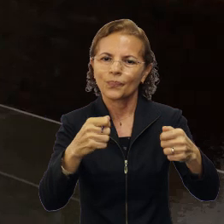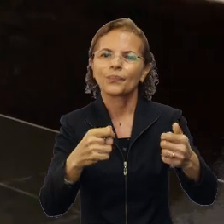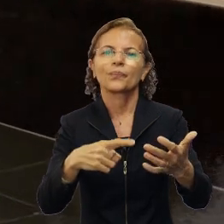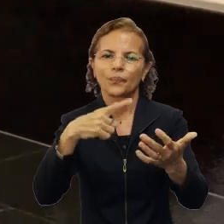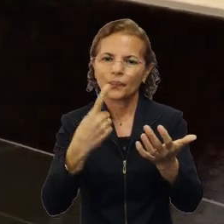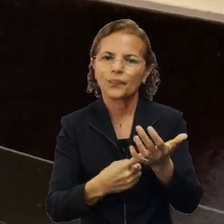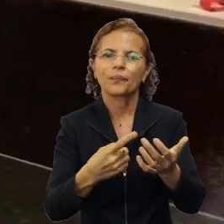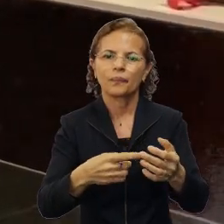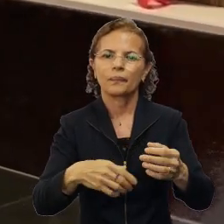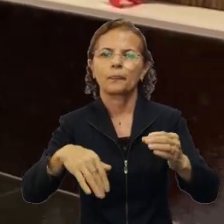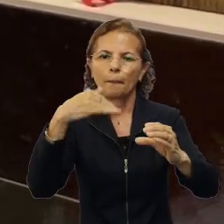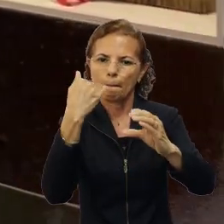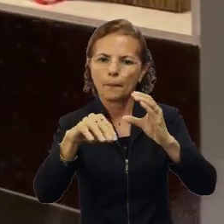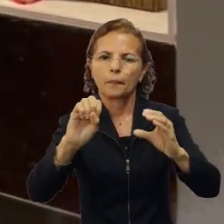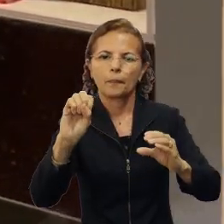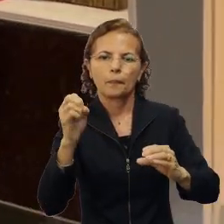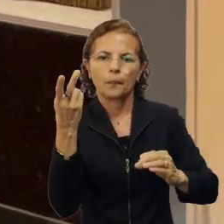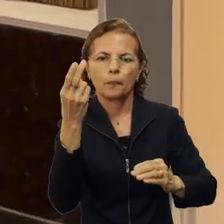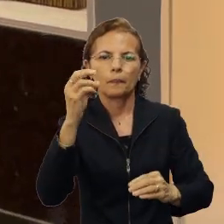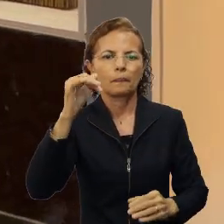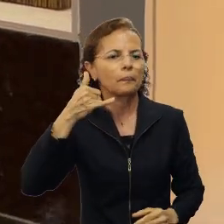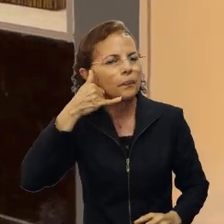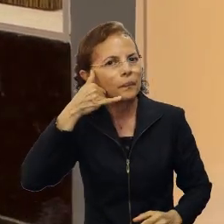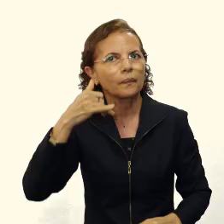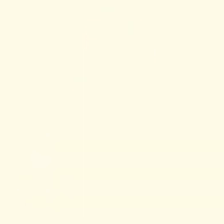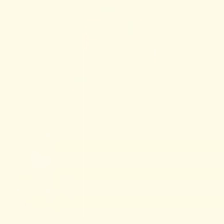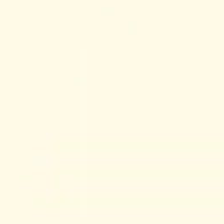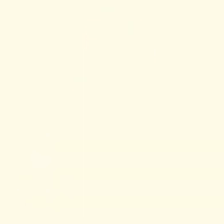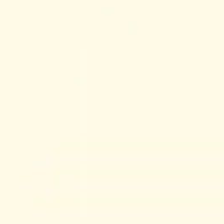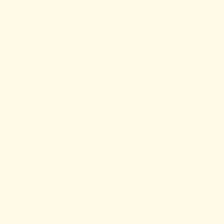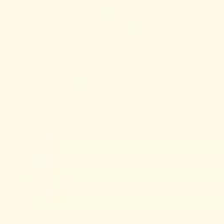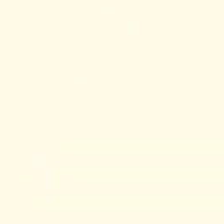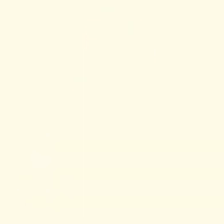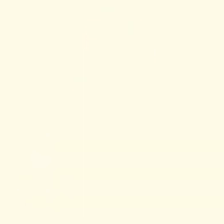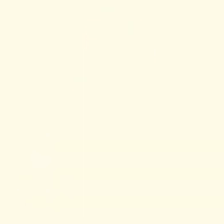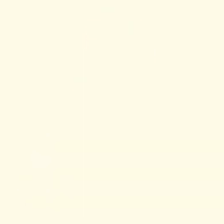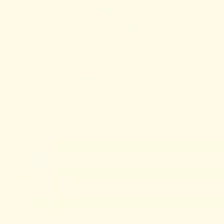86-2106-9453.